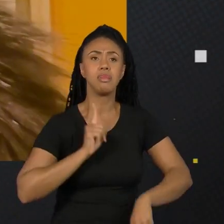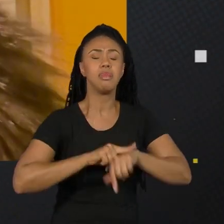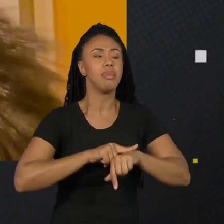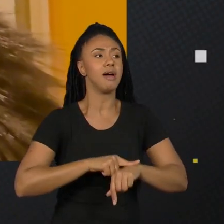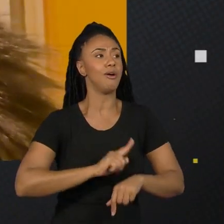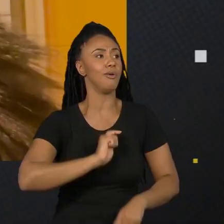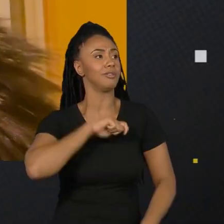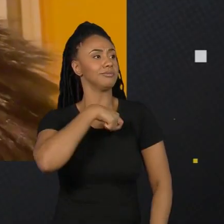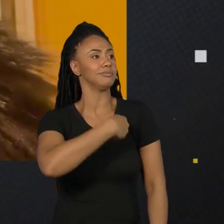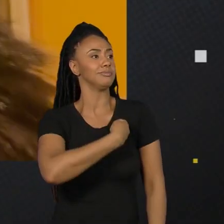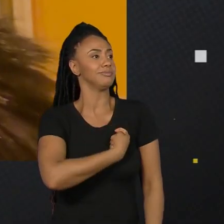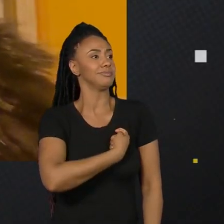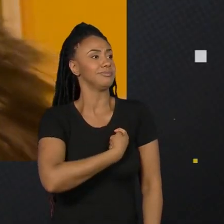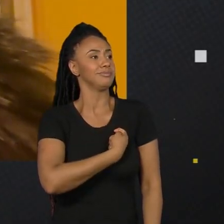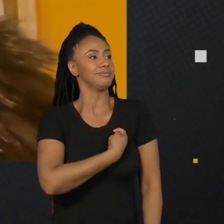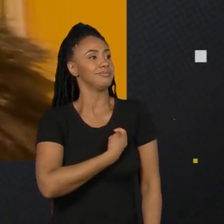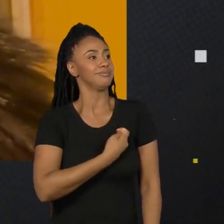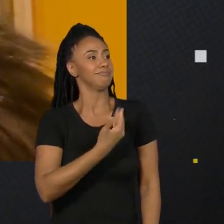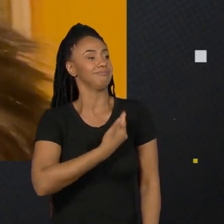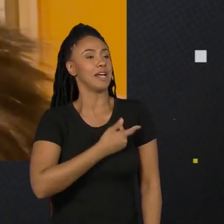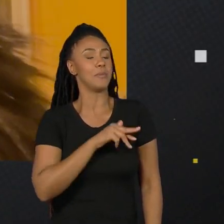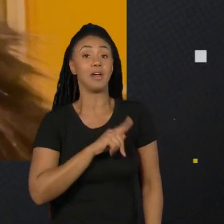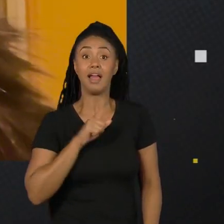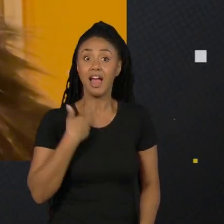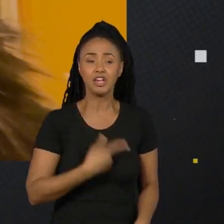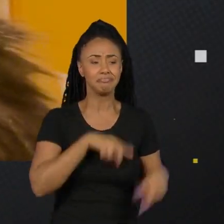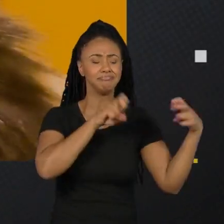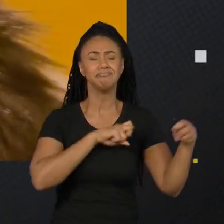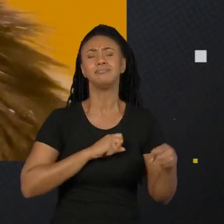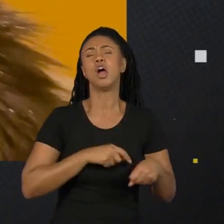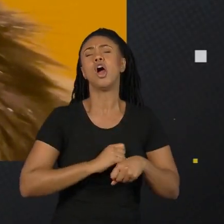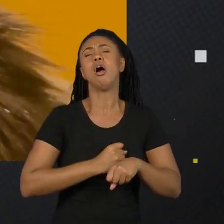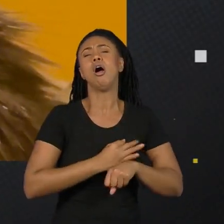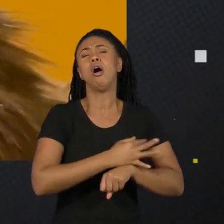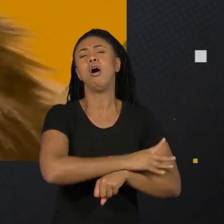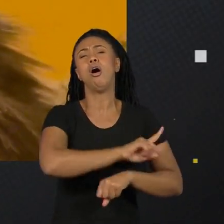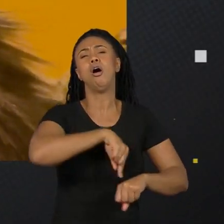amigo. Conversávamos horas e horas.